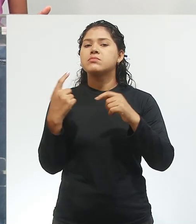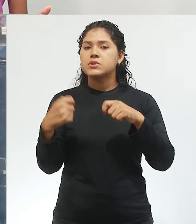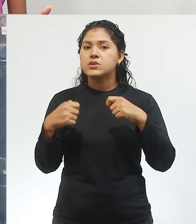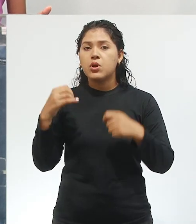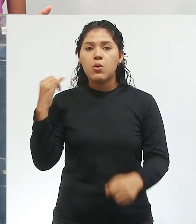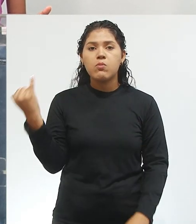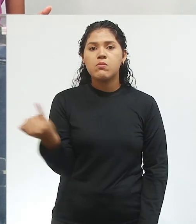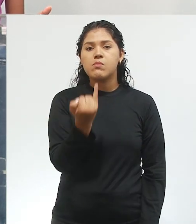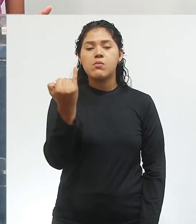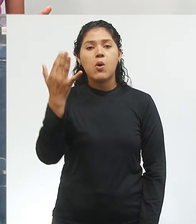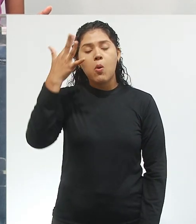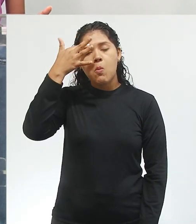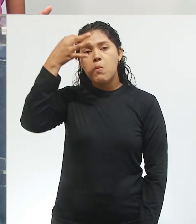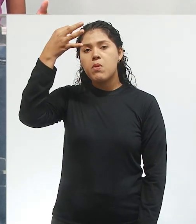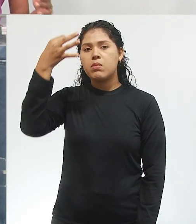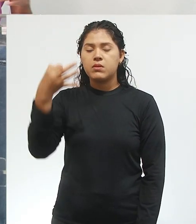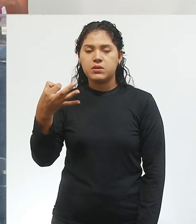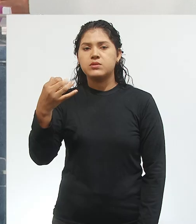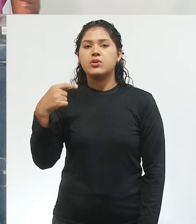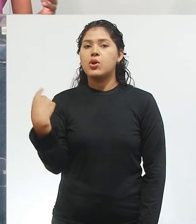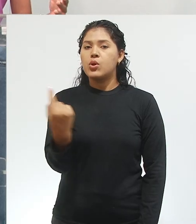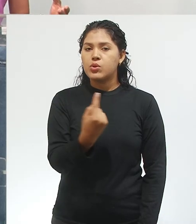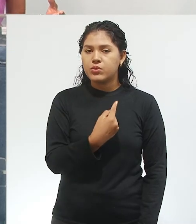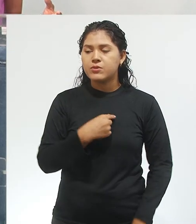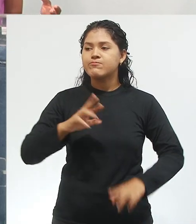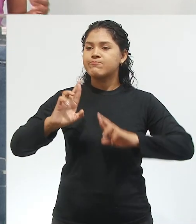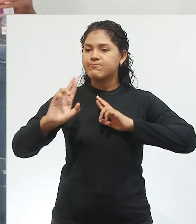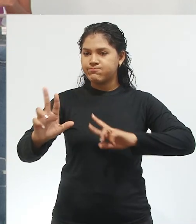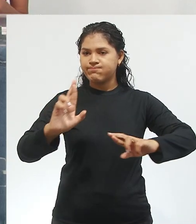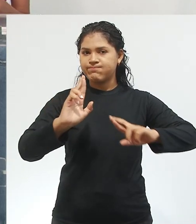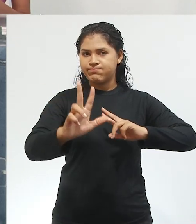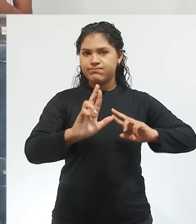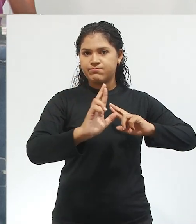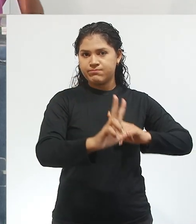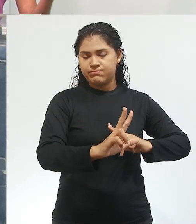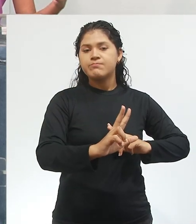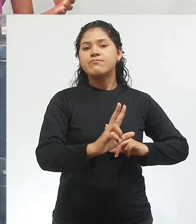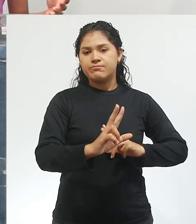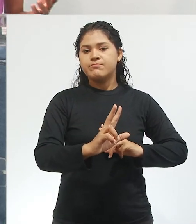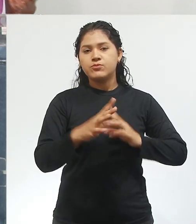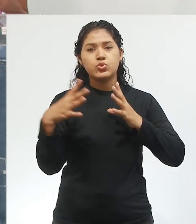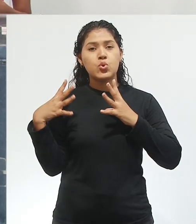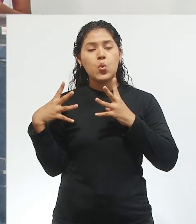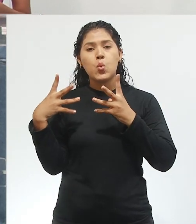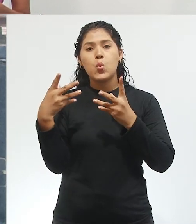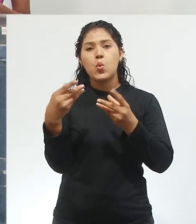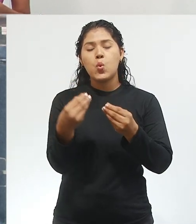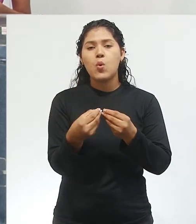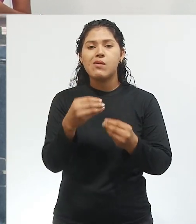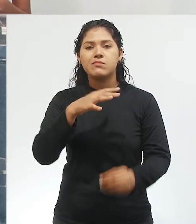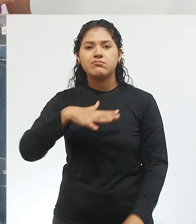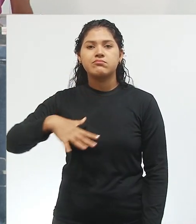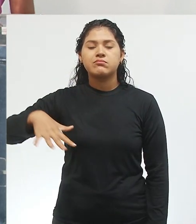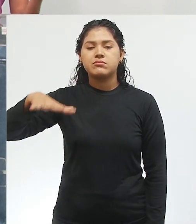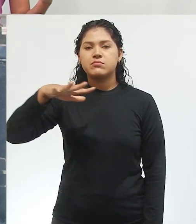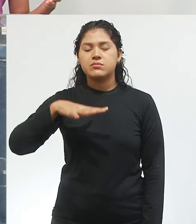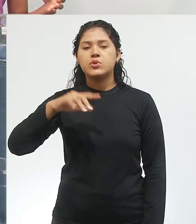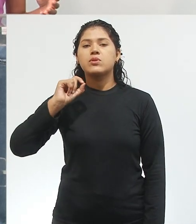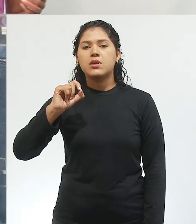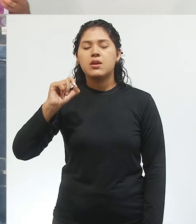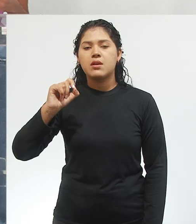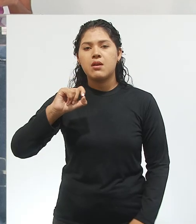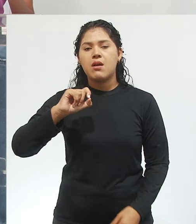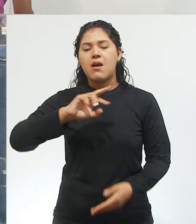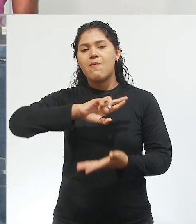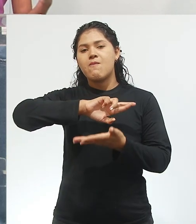que ela tem e reconhecer para que a gente possa trabalhar todas essas questões que envolvem a